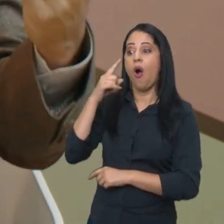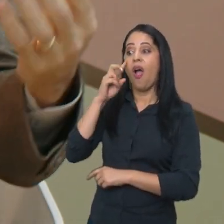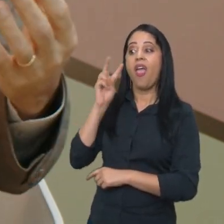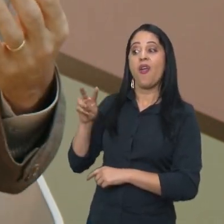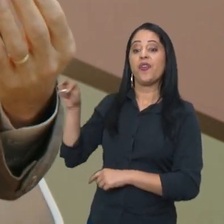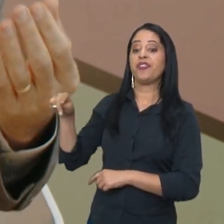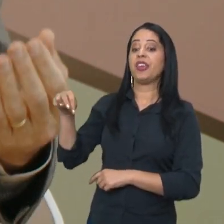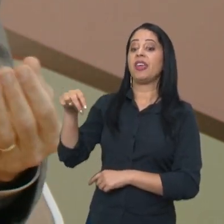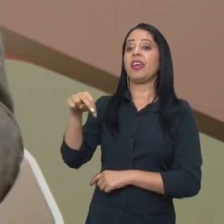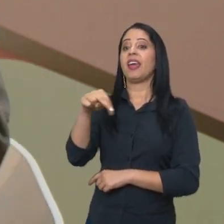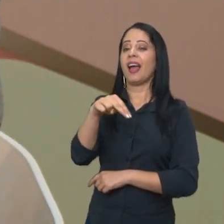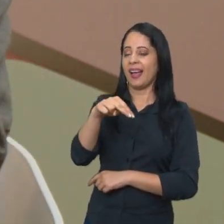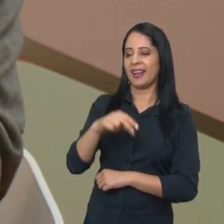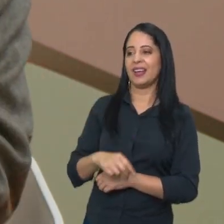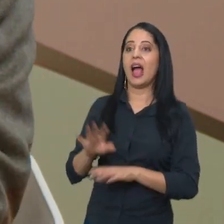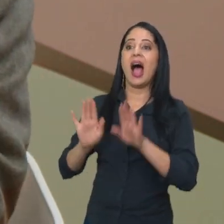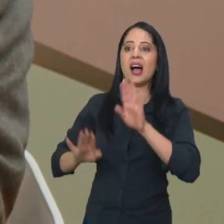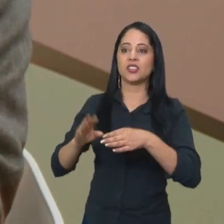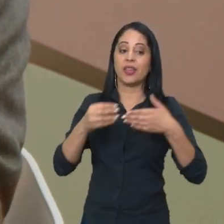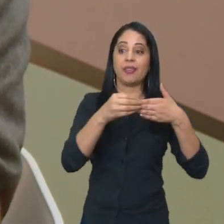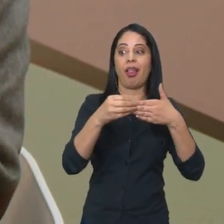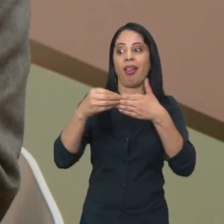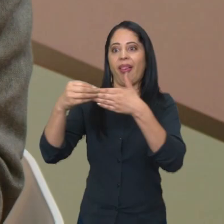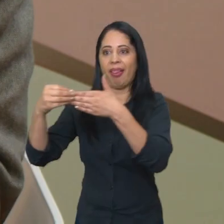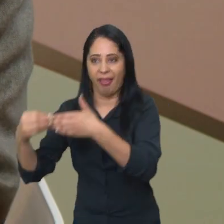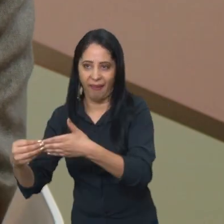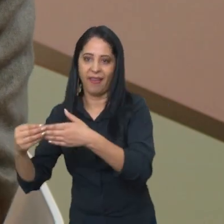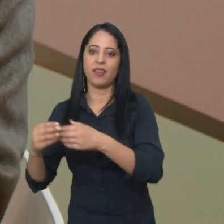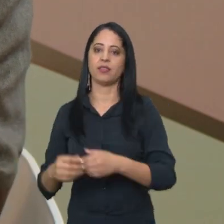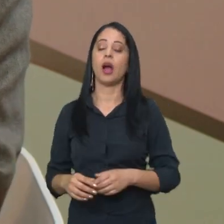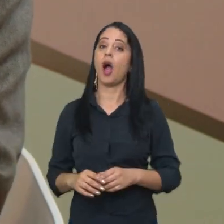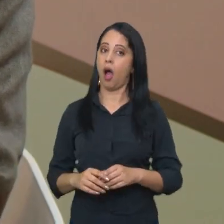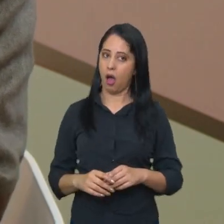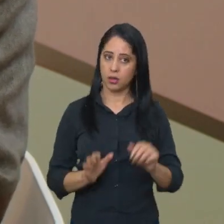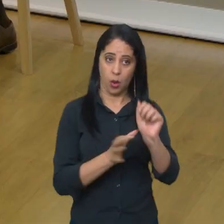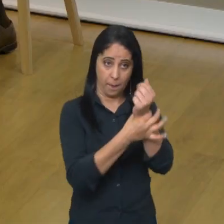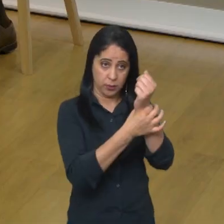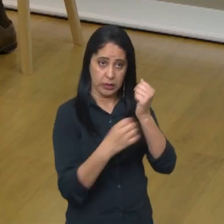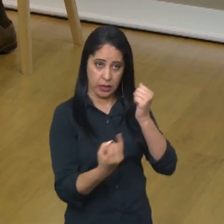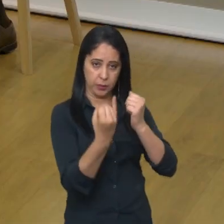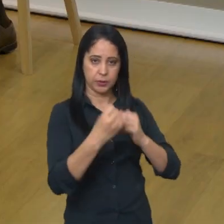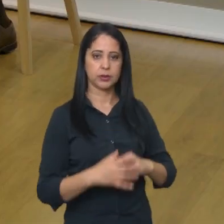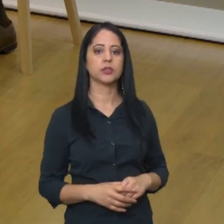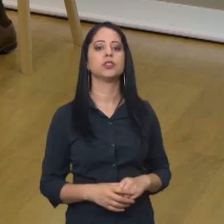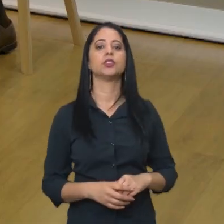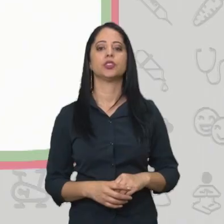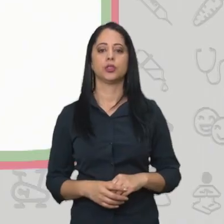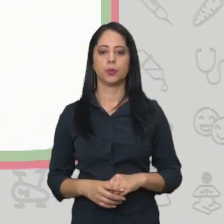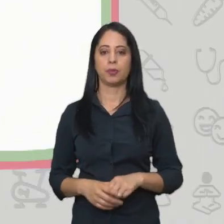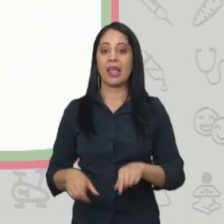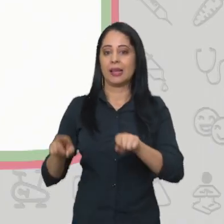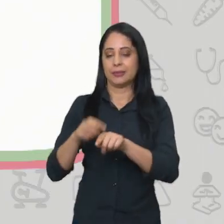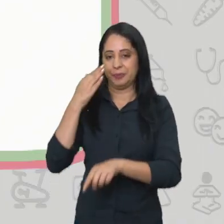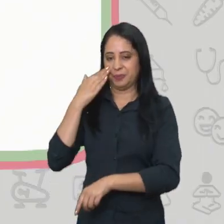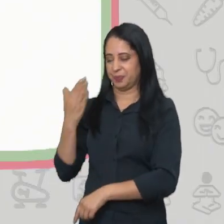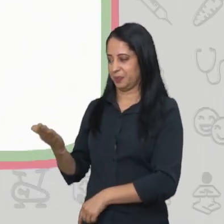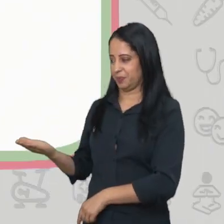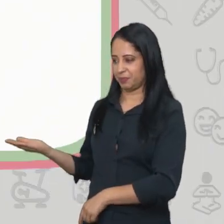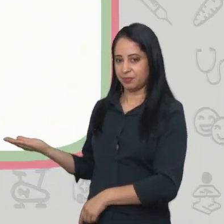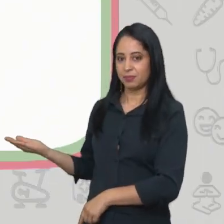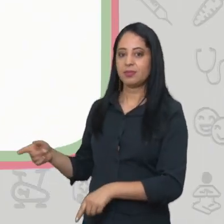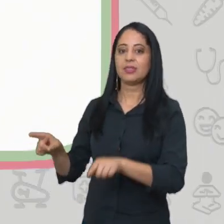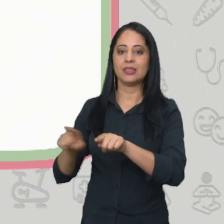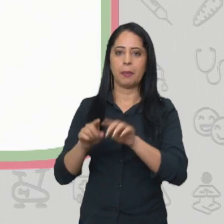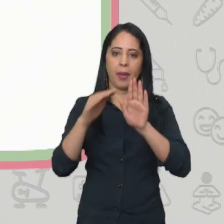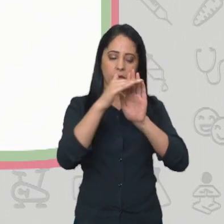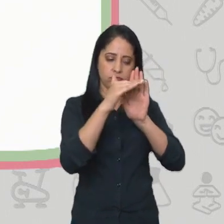Às vezes o vizinho trouxe. Às vezes, Então a pulseira é importante. Estabelecer uma rotina. Que a gente falou da terapia ocupacional. Sim,